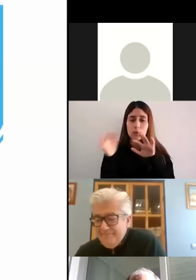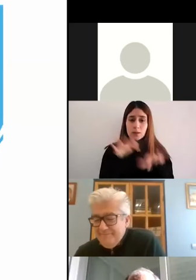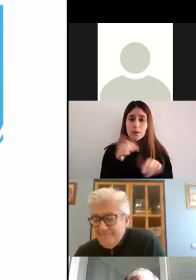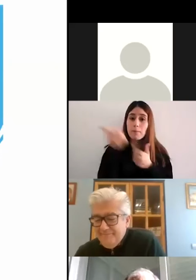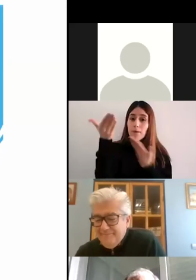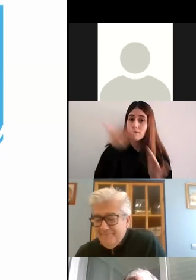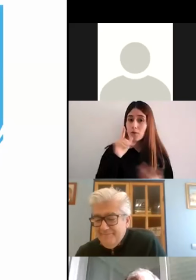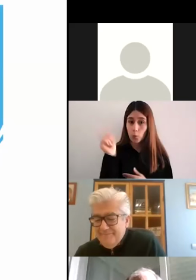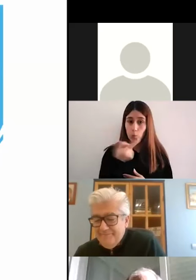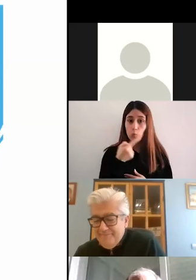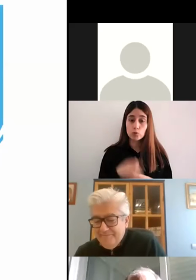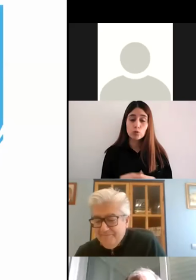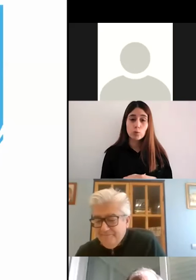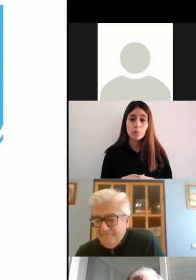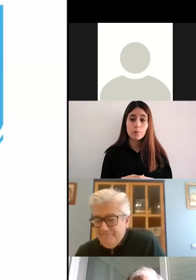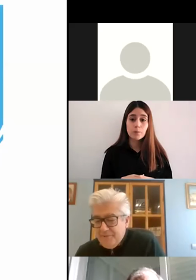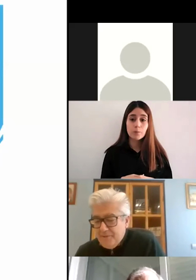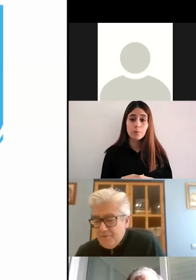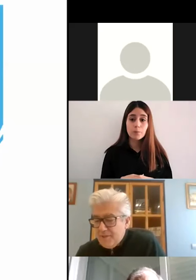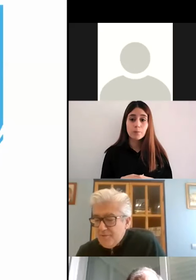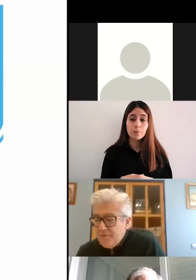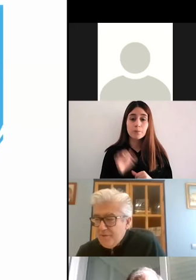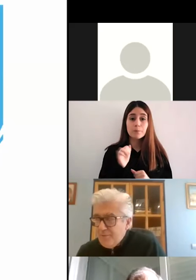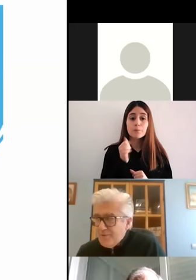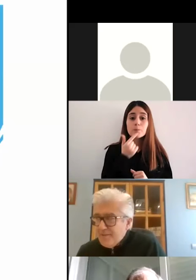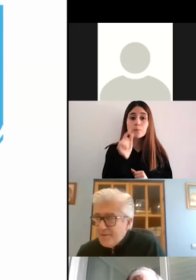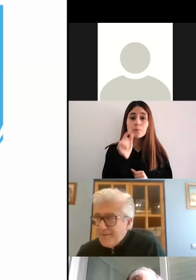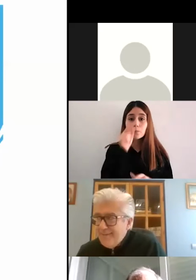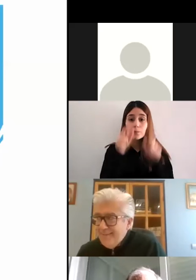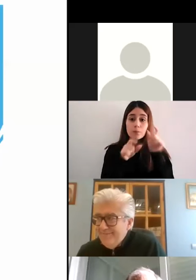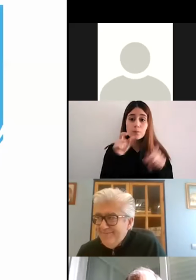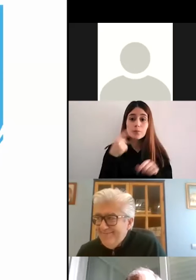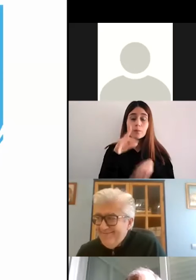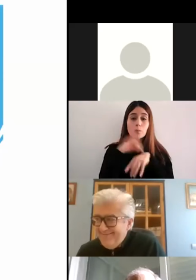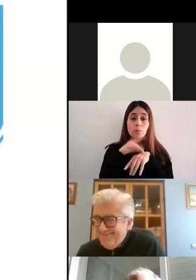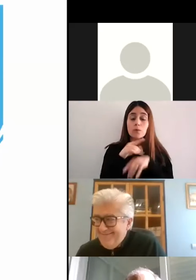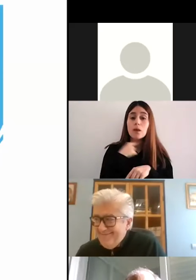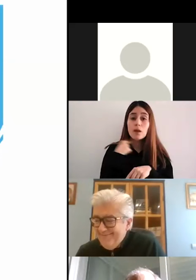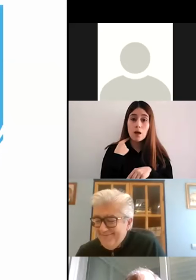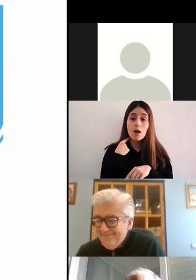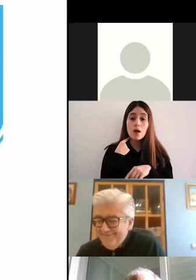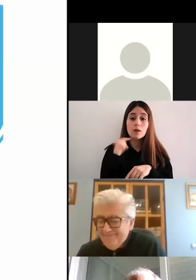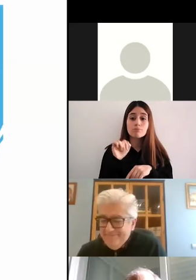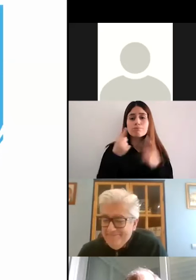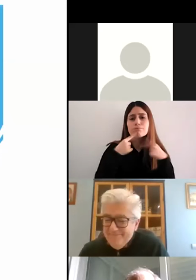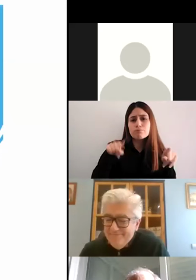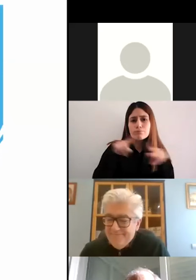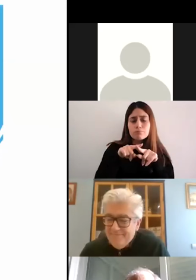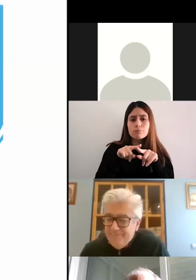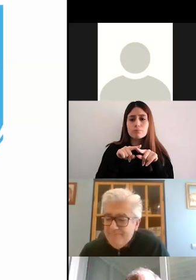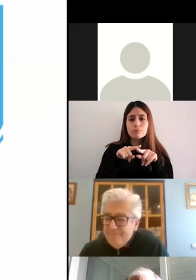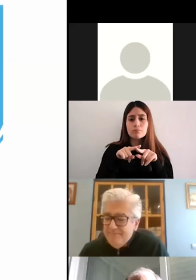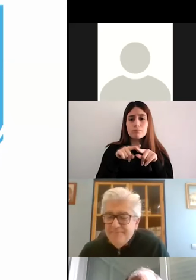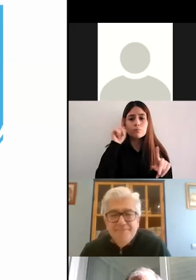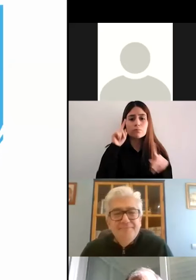todos. Em nome das pessoas afetadas por doenças raras, é uma reunião que conta com